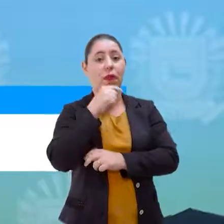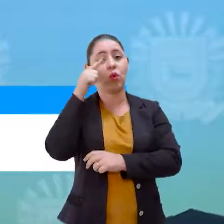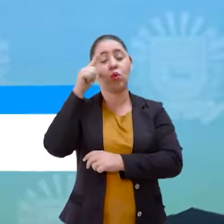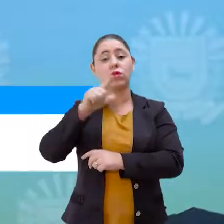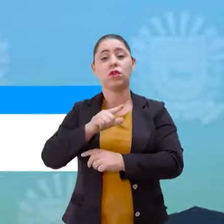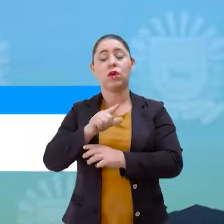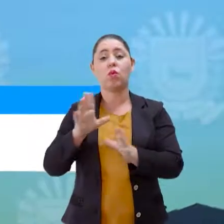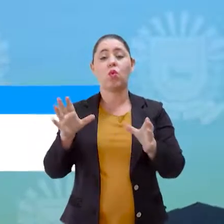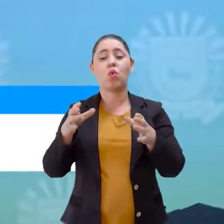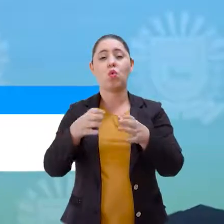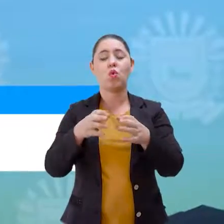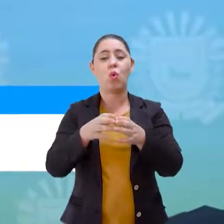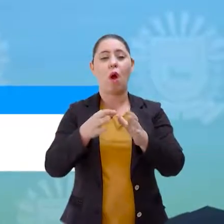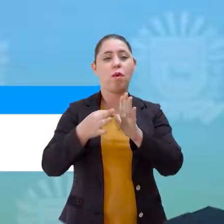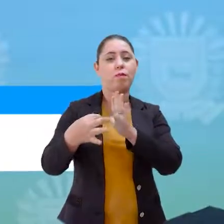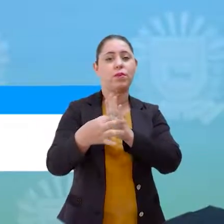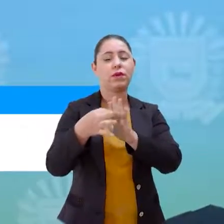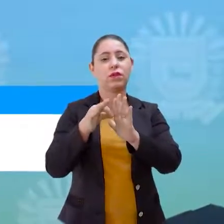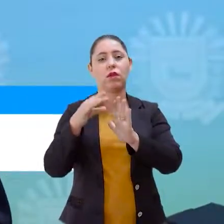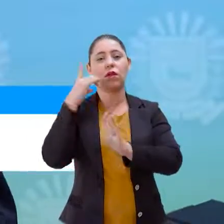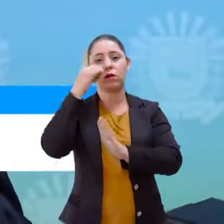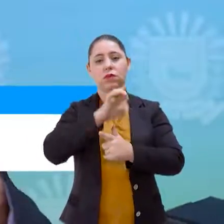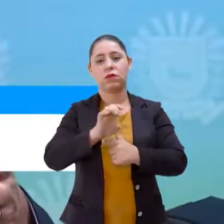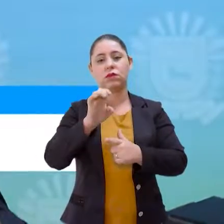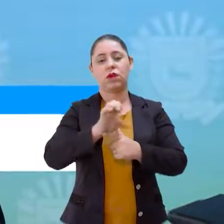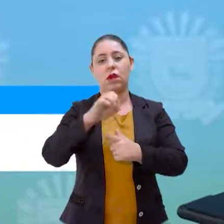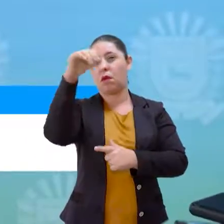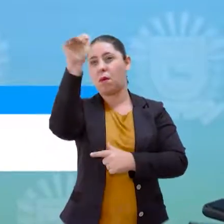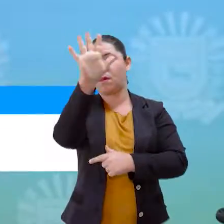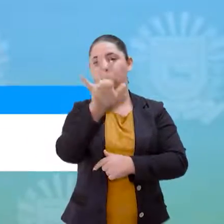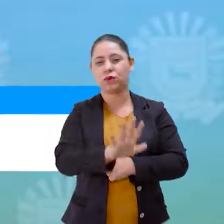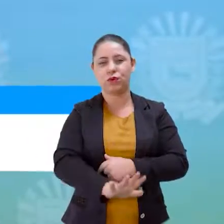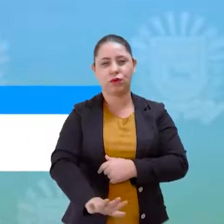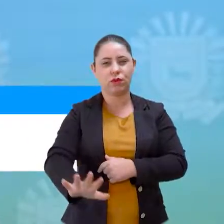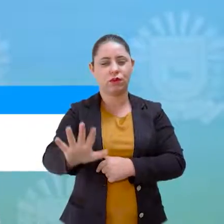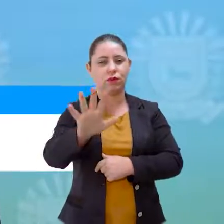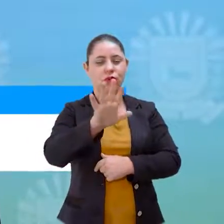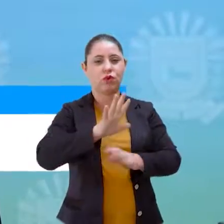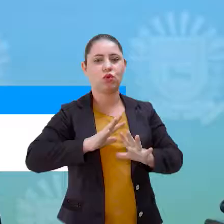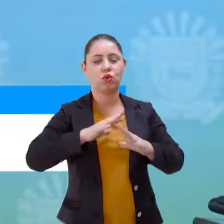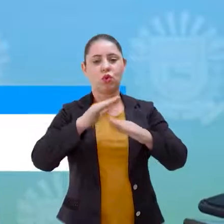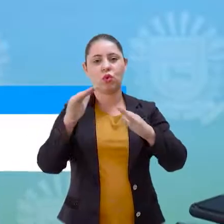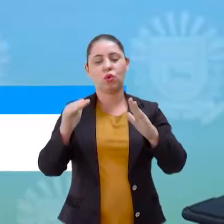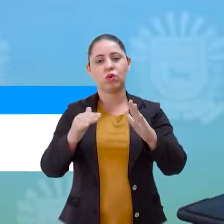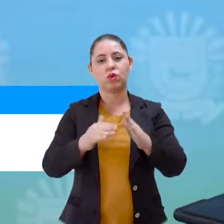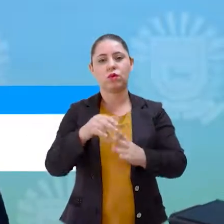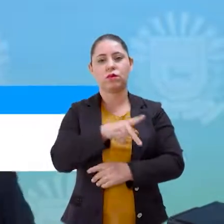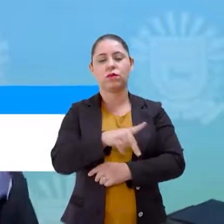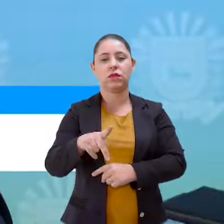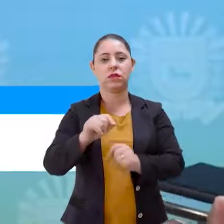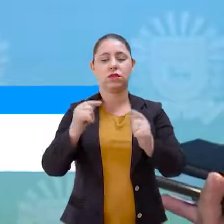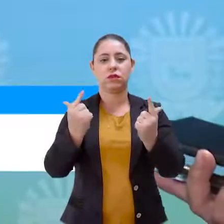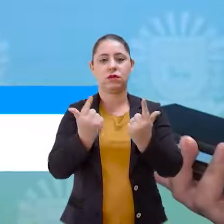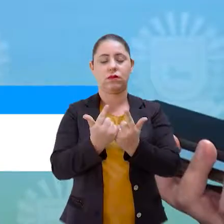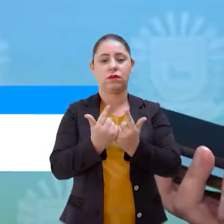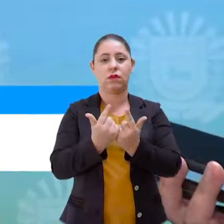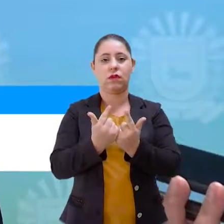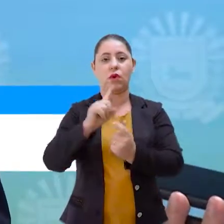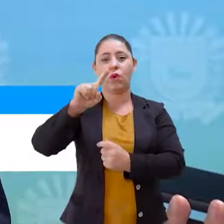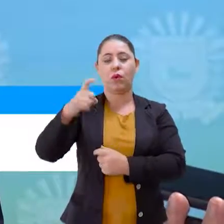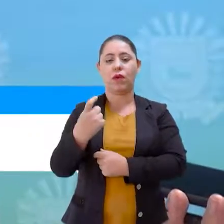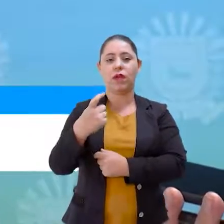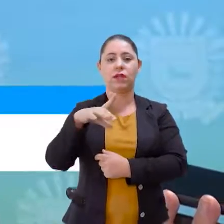anos e nós conseguimos que, com a formação de opinião dos deputados estaduais do Brasil inteiro, de todos os